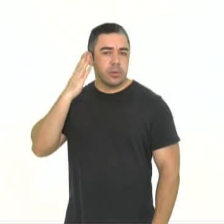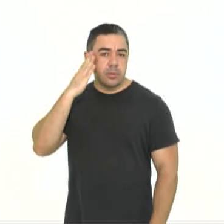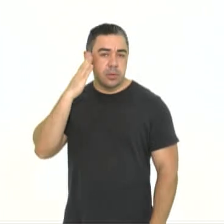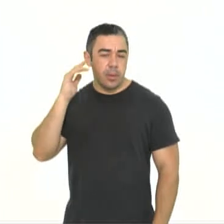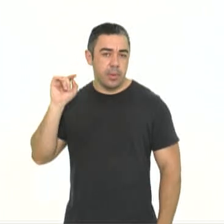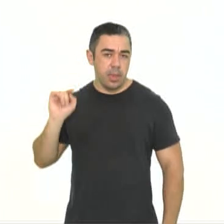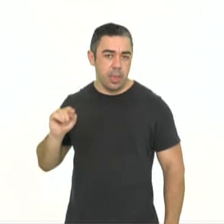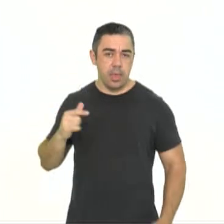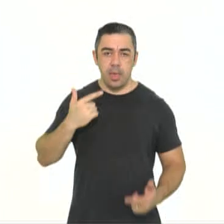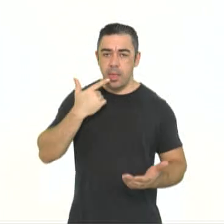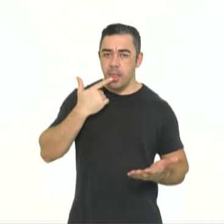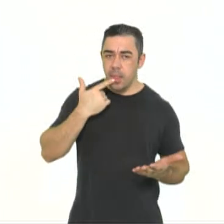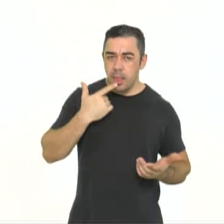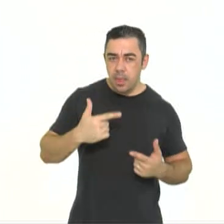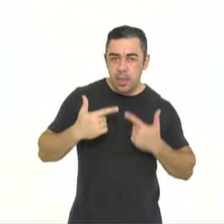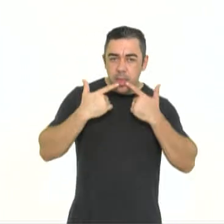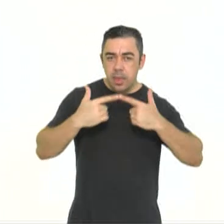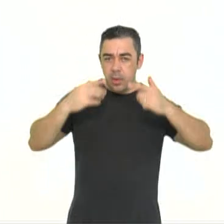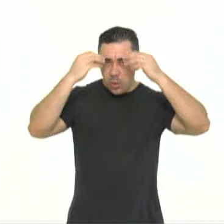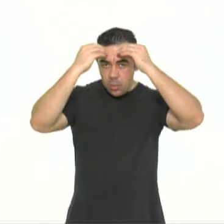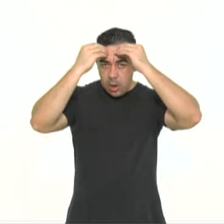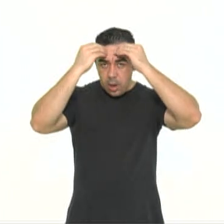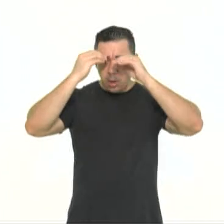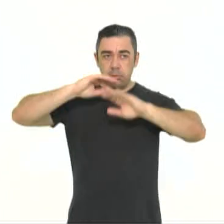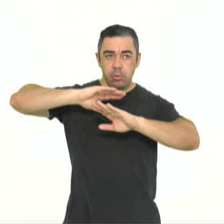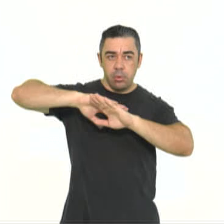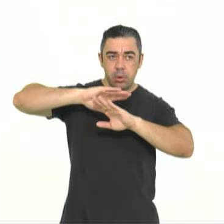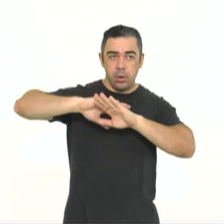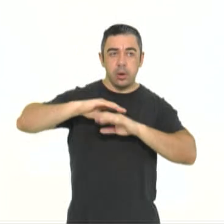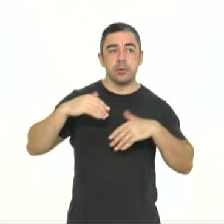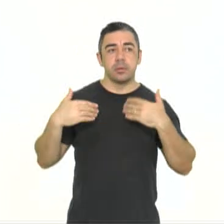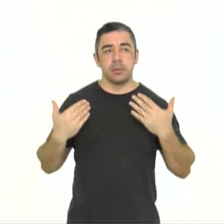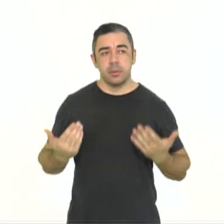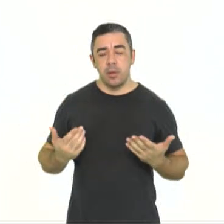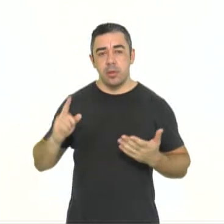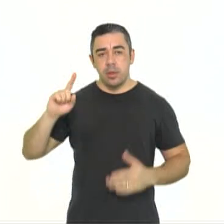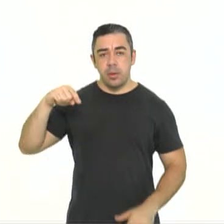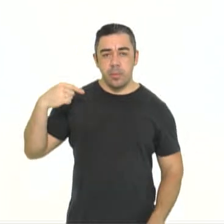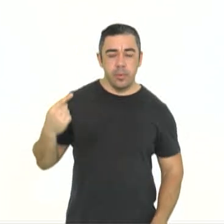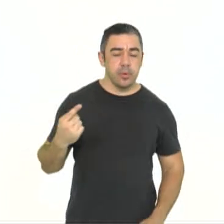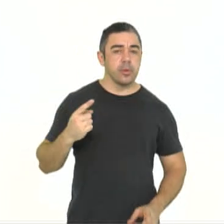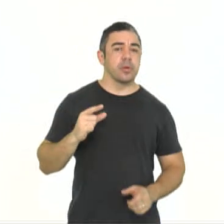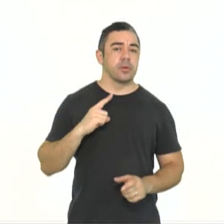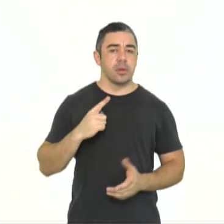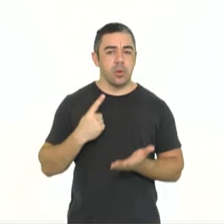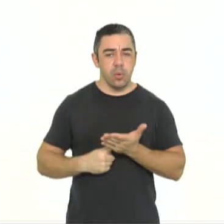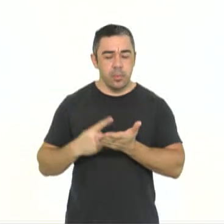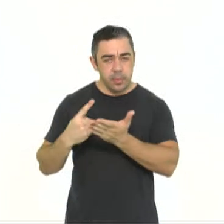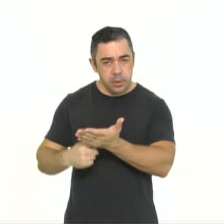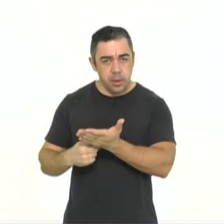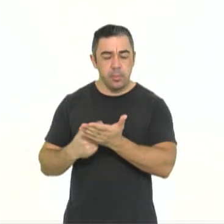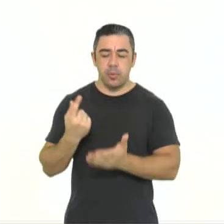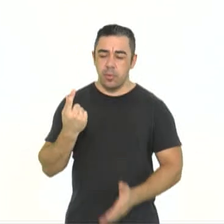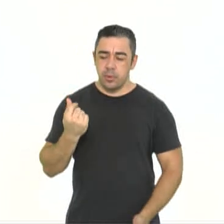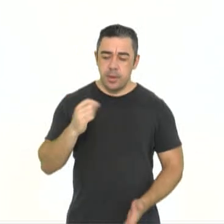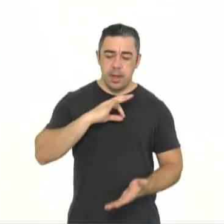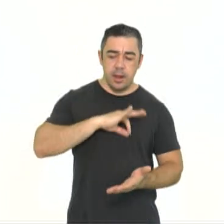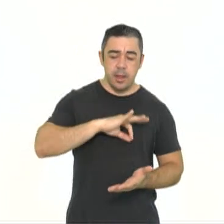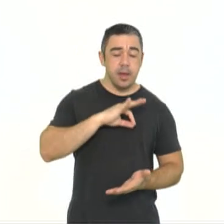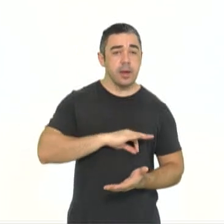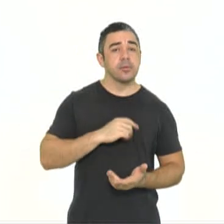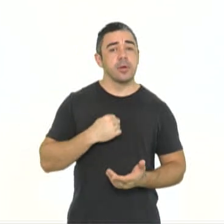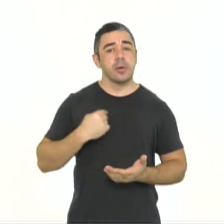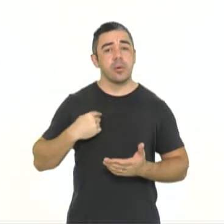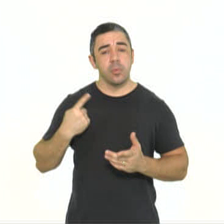espécie de linguagem obscura, até que afinal contratamos as condições de preço e de hora, comprometendo-me